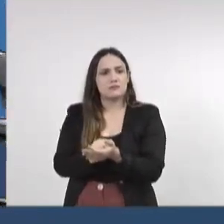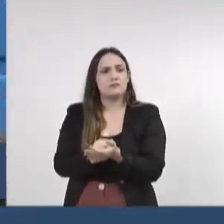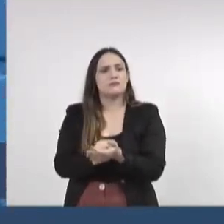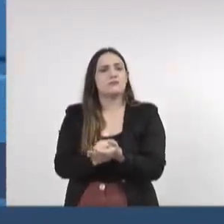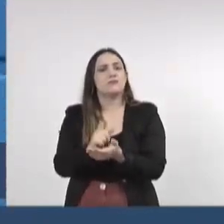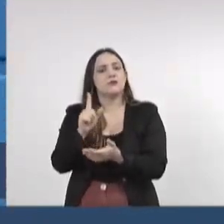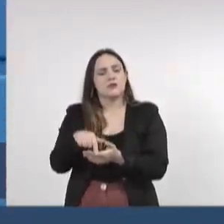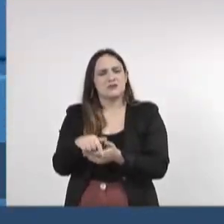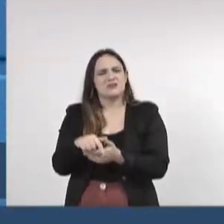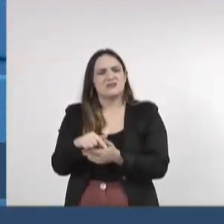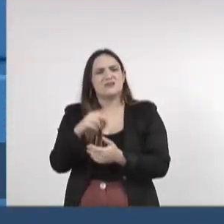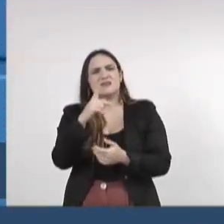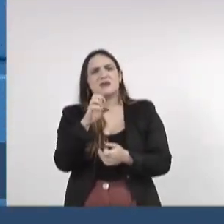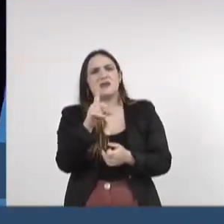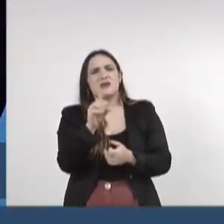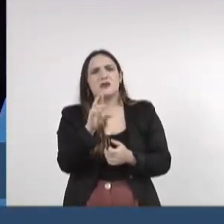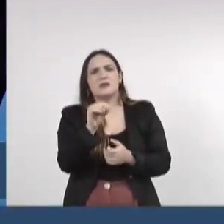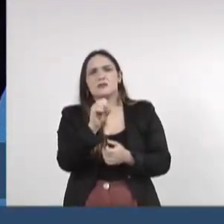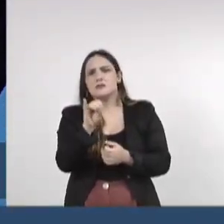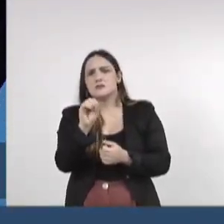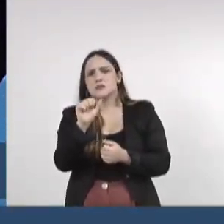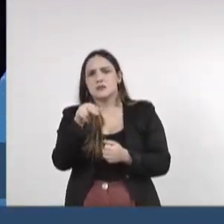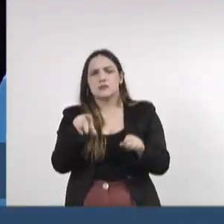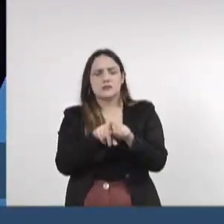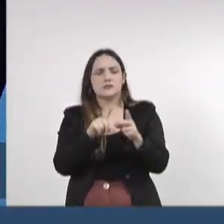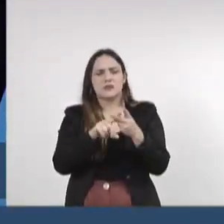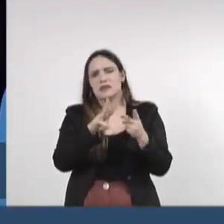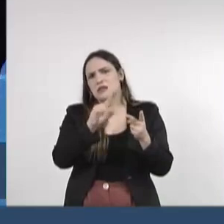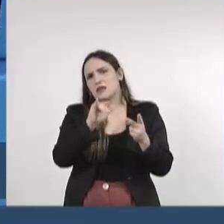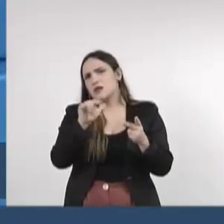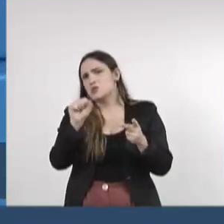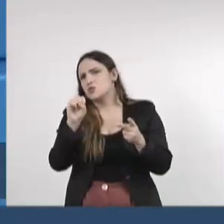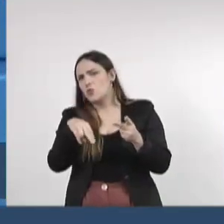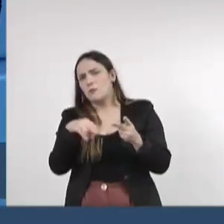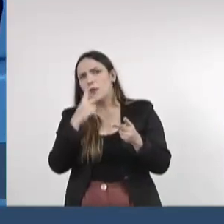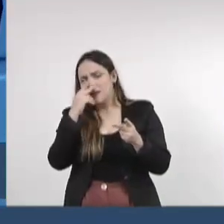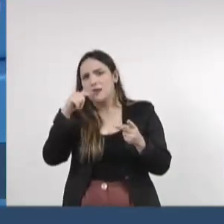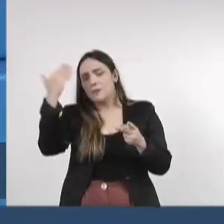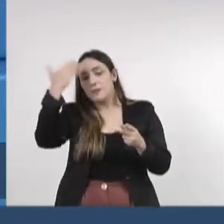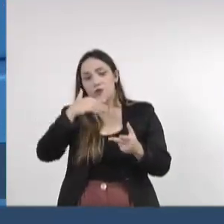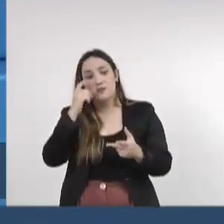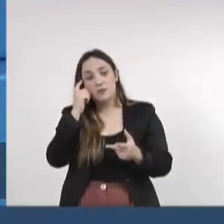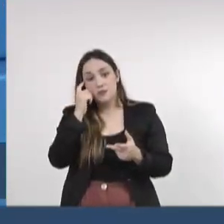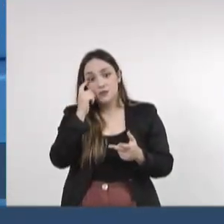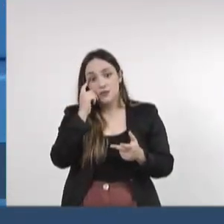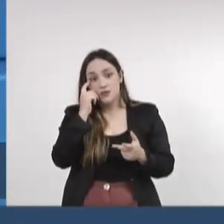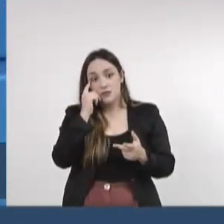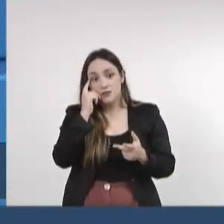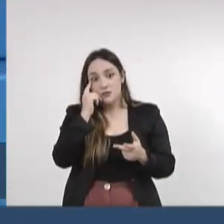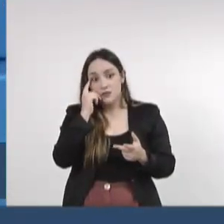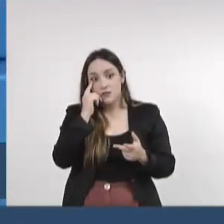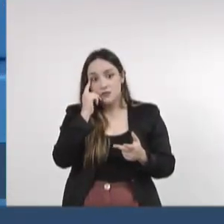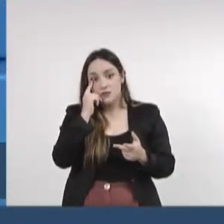do antigo Terra Sul, que eu acho que foi o órgão de terras, o Departamento de